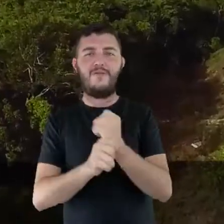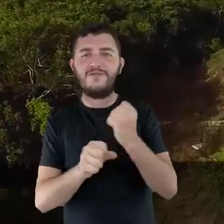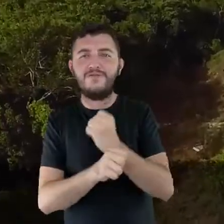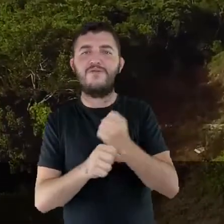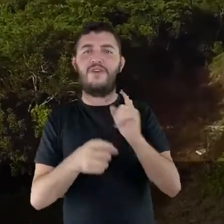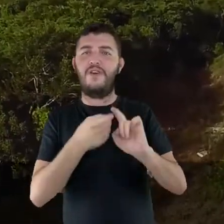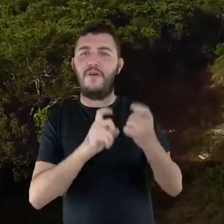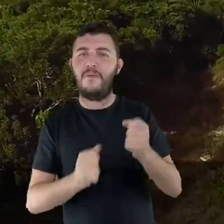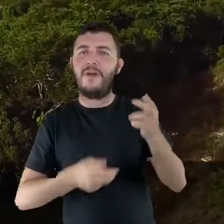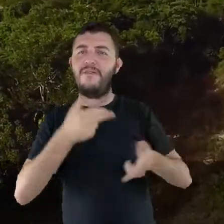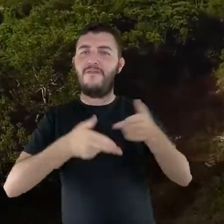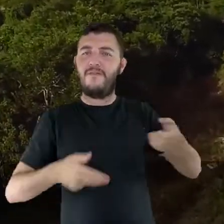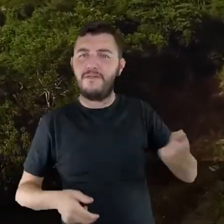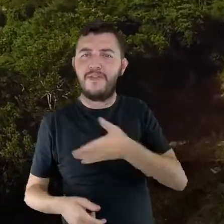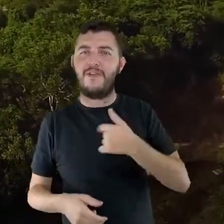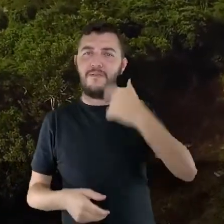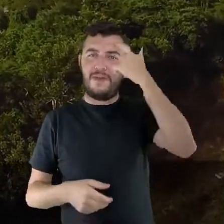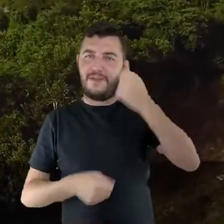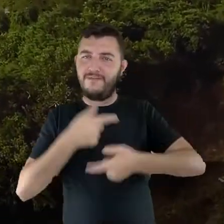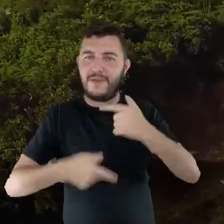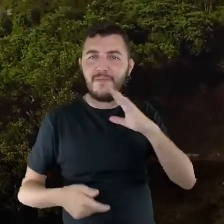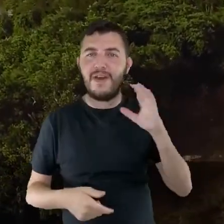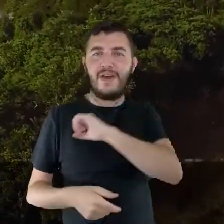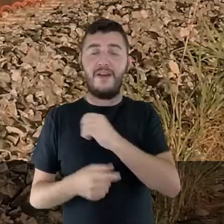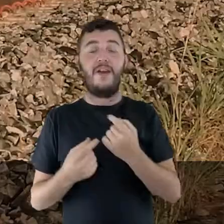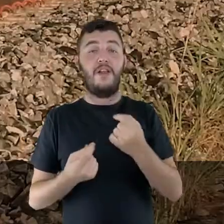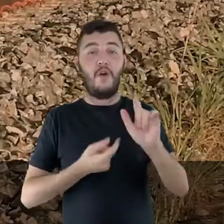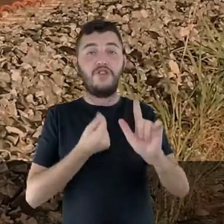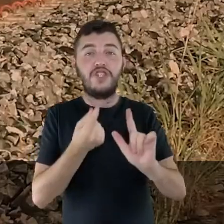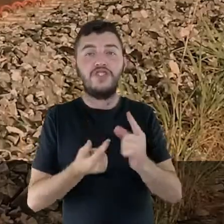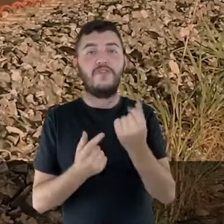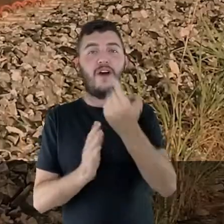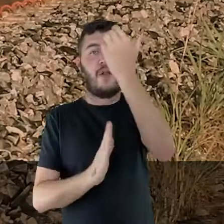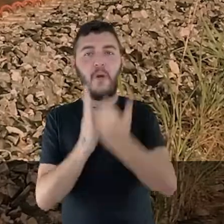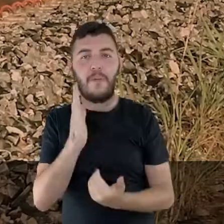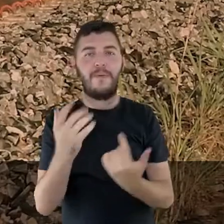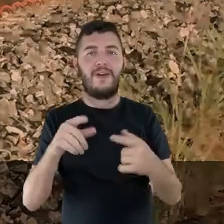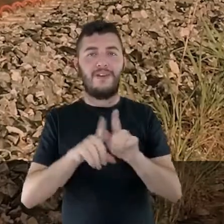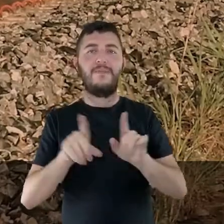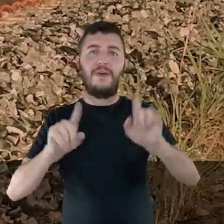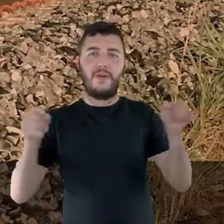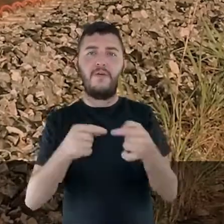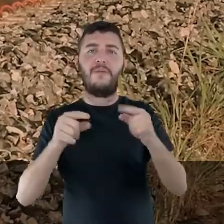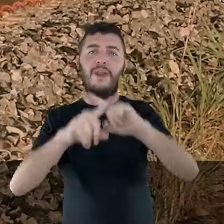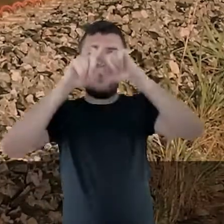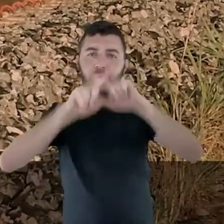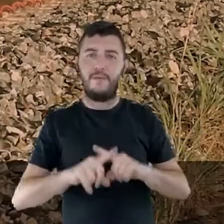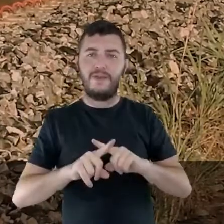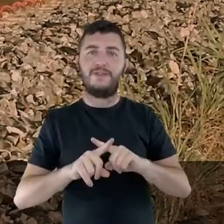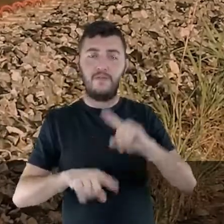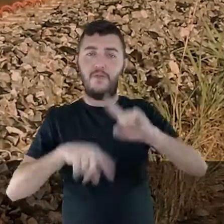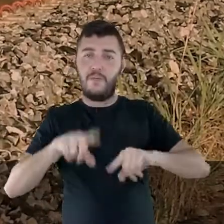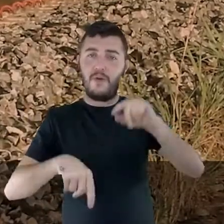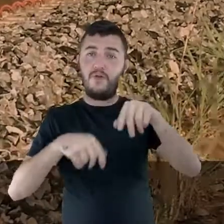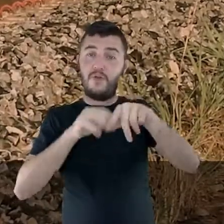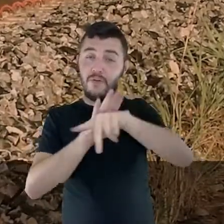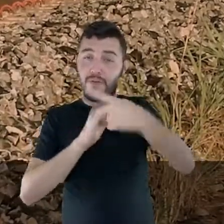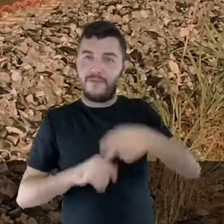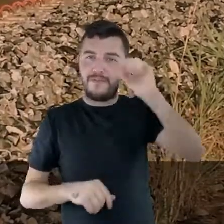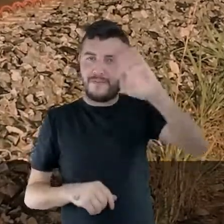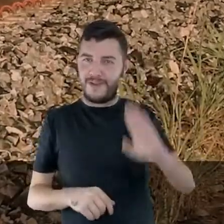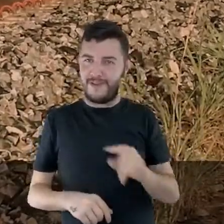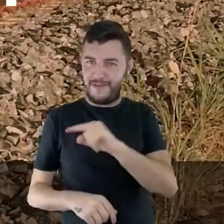projetar, construir e operar novas ferrovias, sempre em busca de mais eficiência, menor custo logístico e